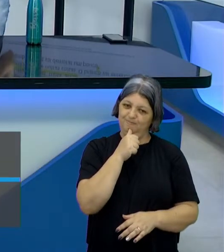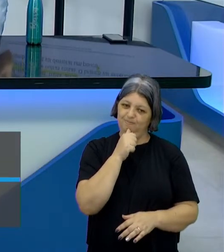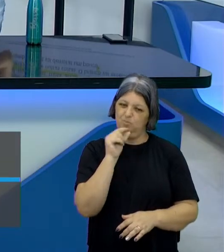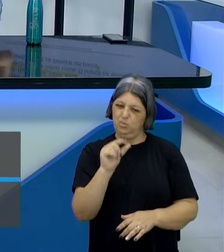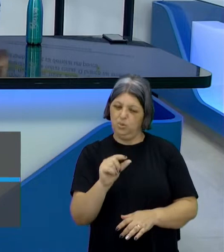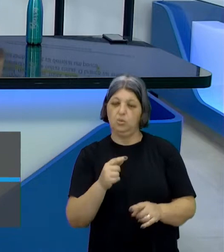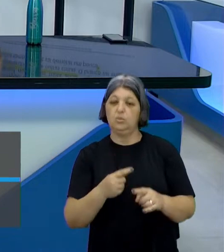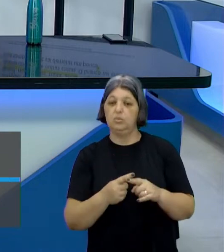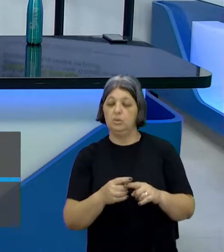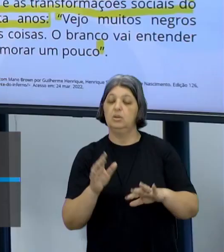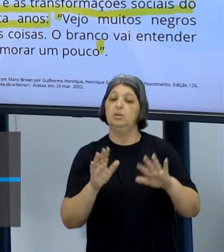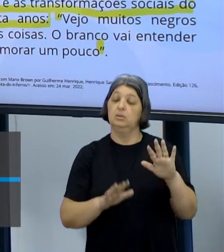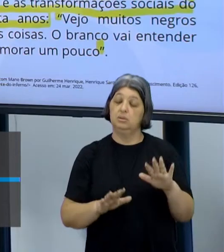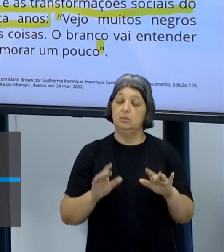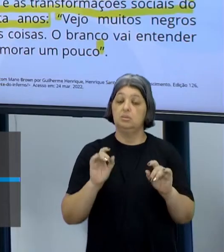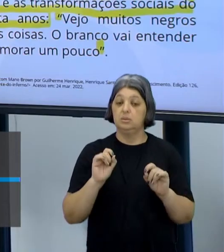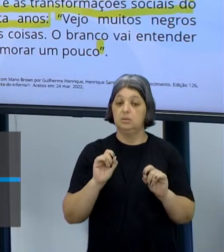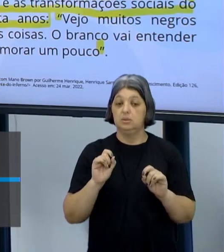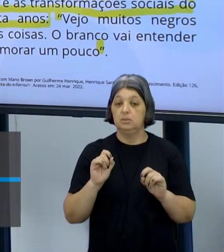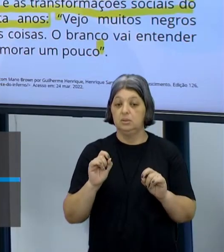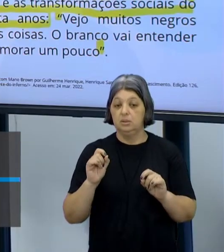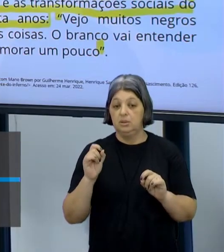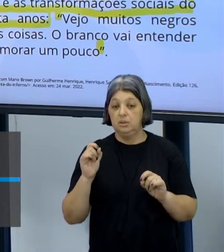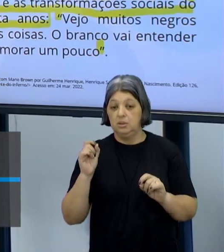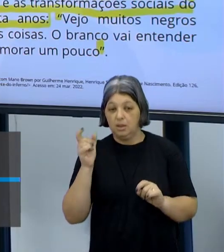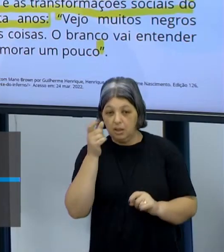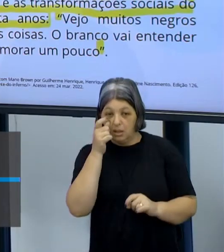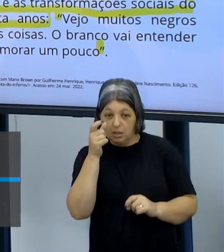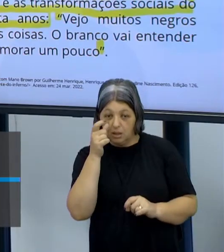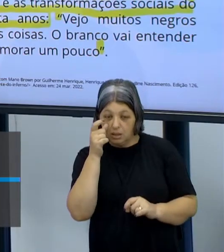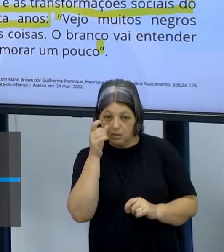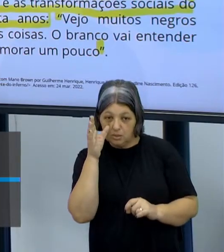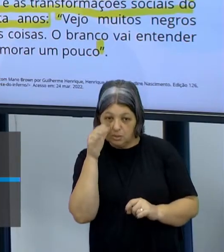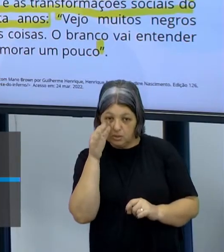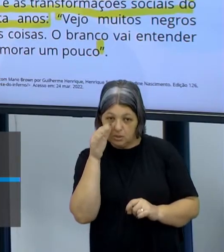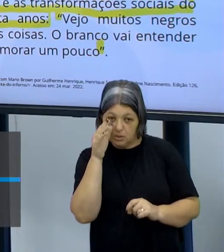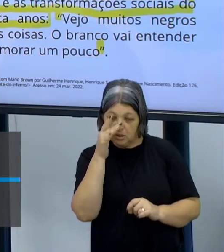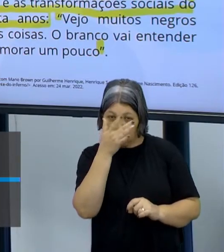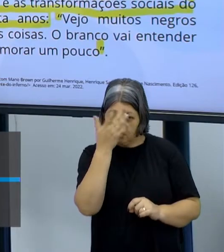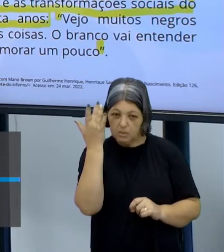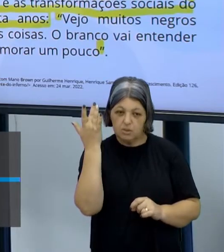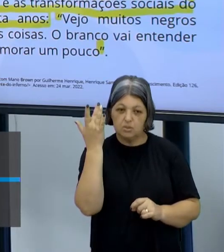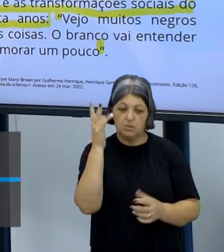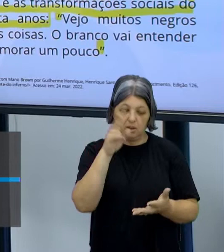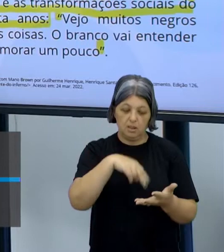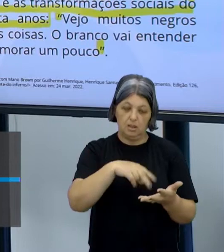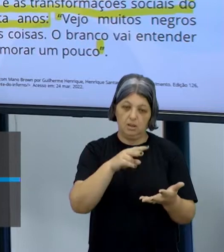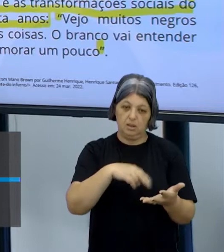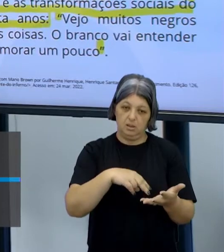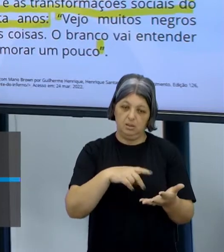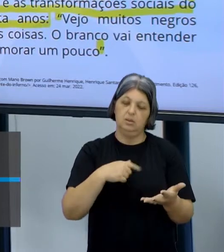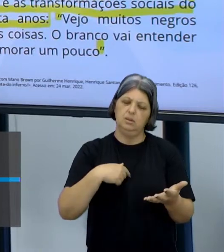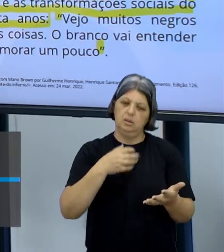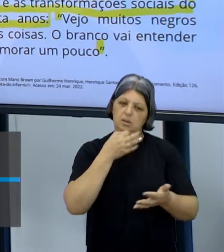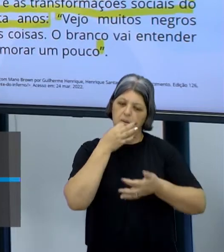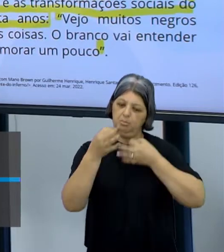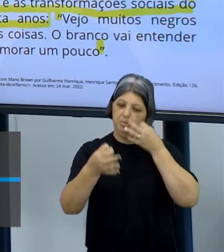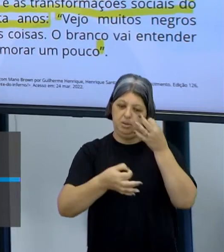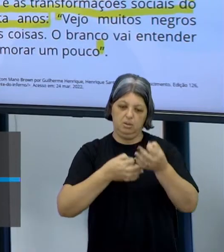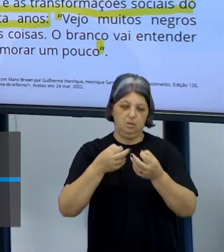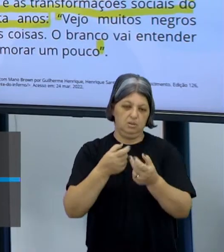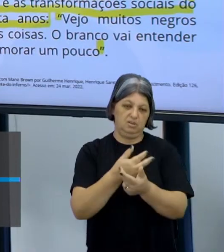um pouquinho mais ainda o leitor, né? Então, é claro que as opiniões são diversas,